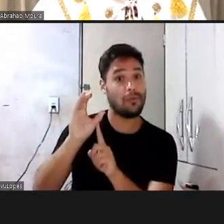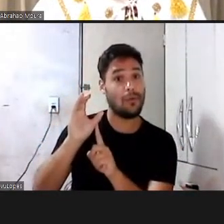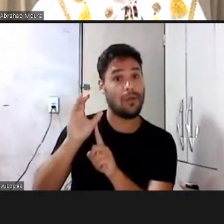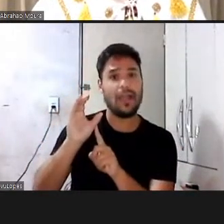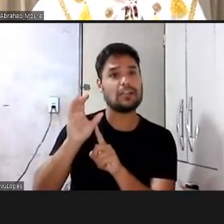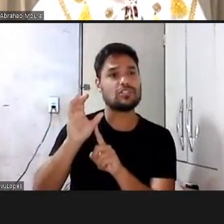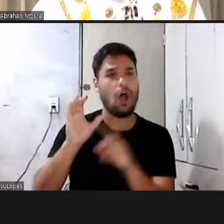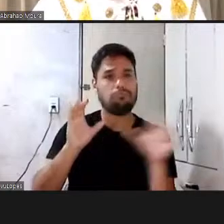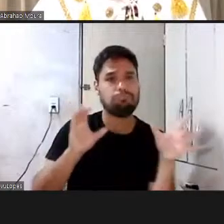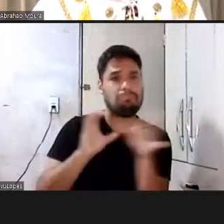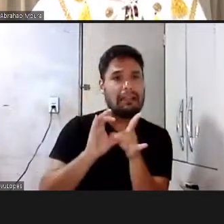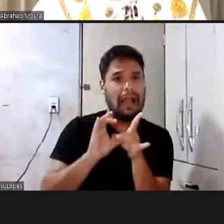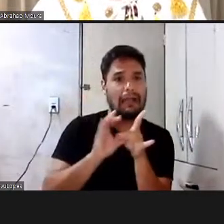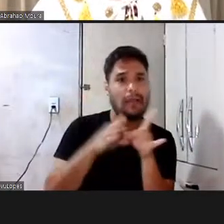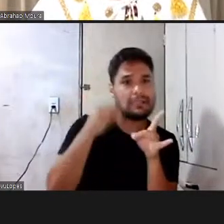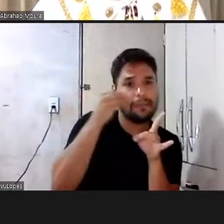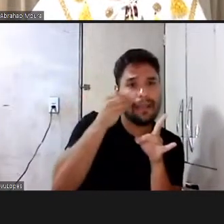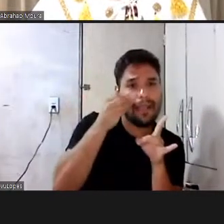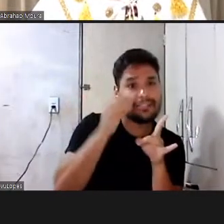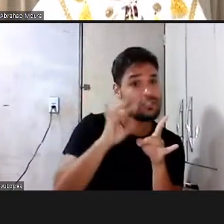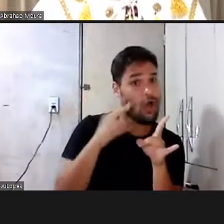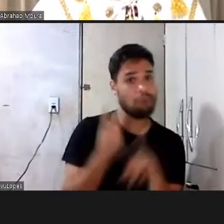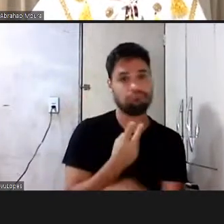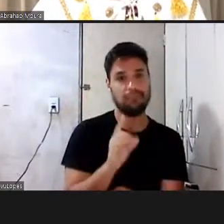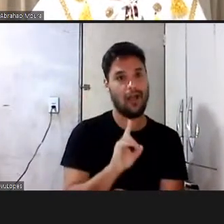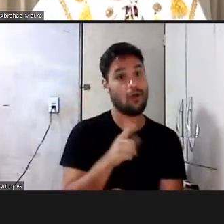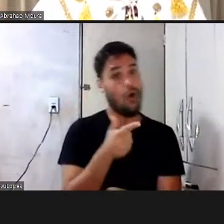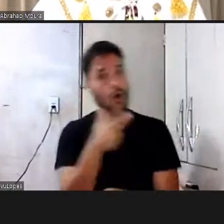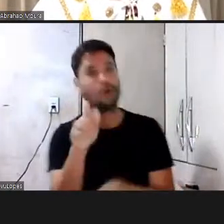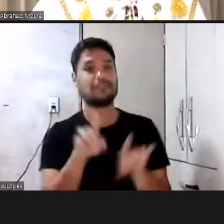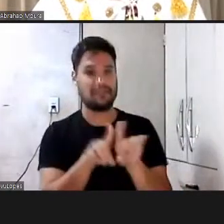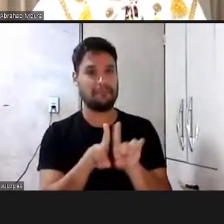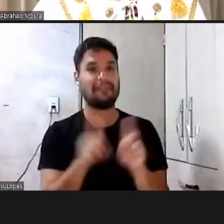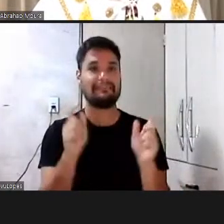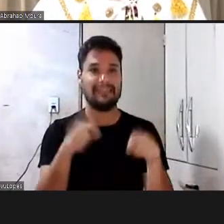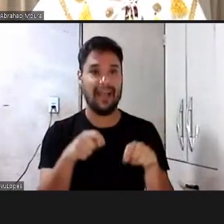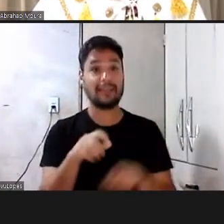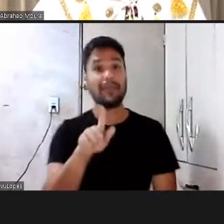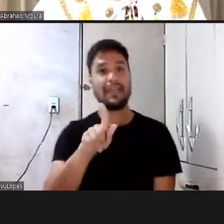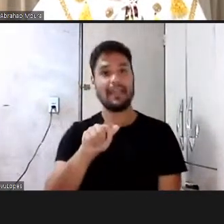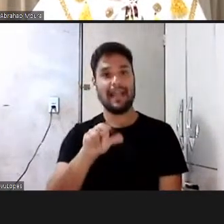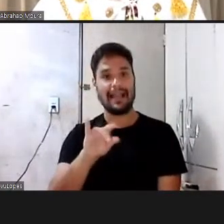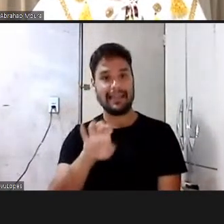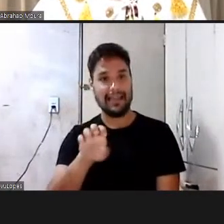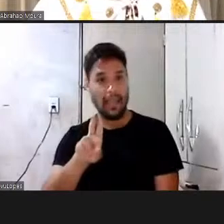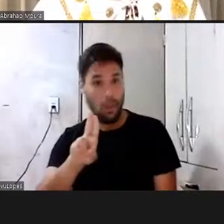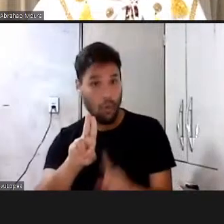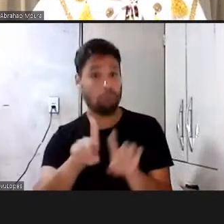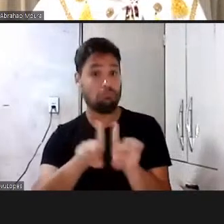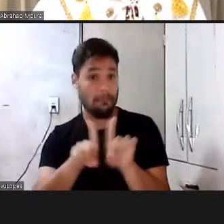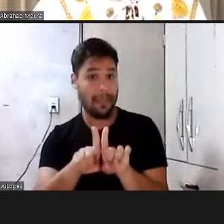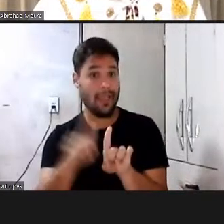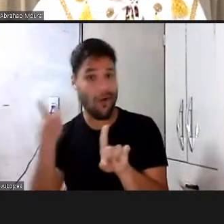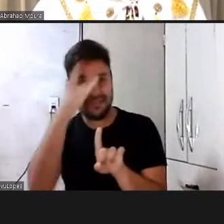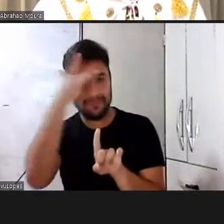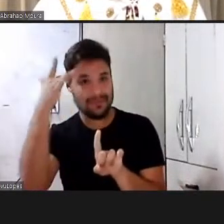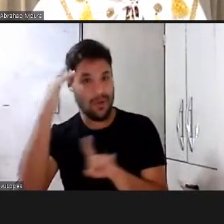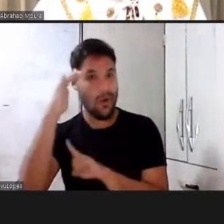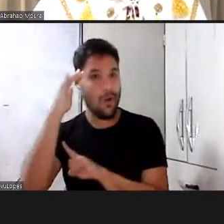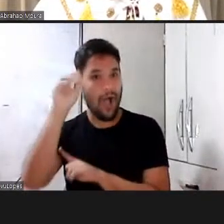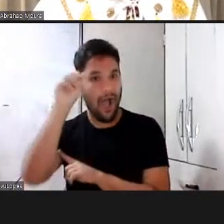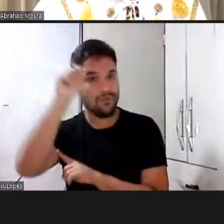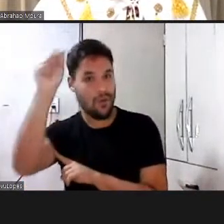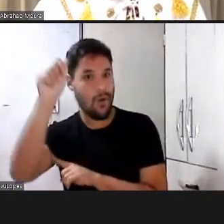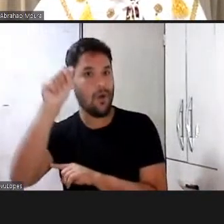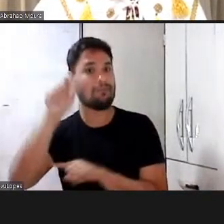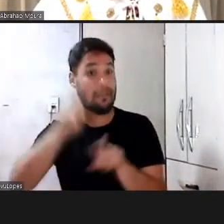experiência. E muito depois, com as questões colocadas por Galileu e seus contemporâneos sobre a importância de investigar os fatos